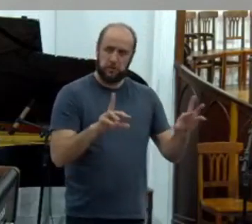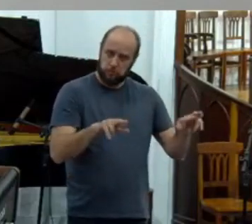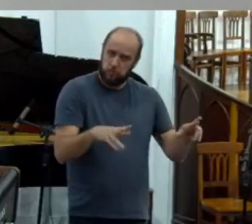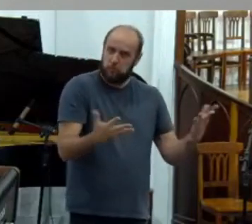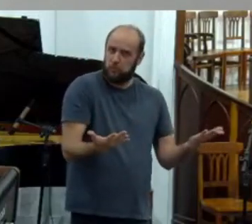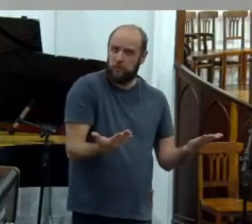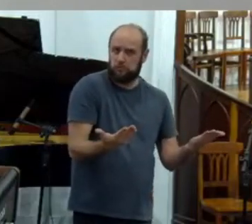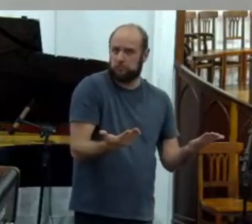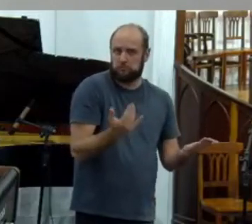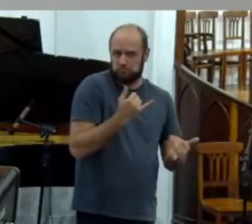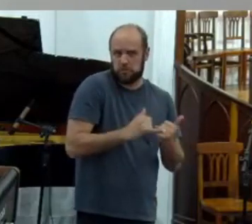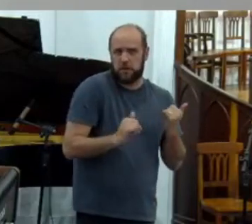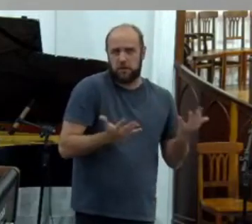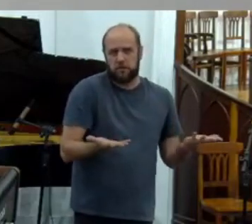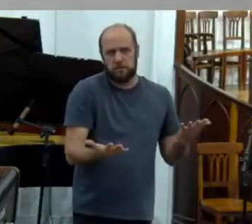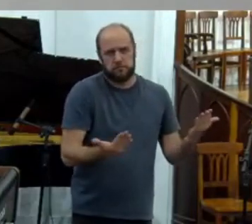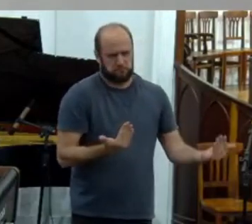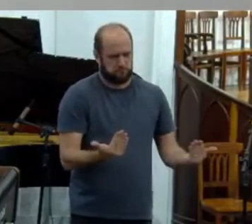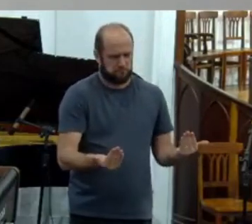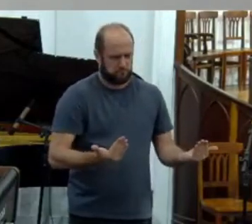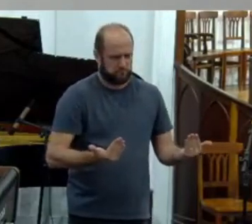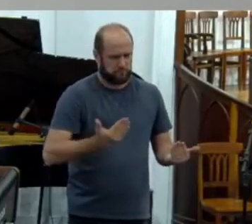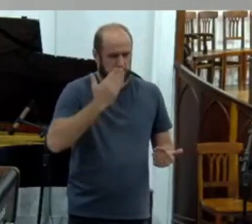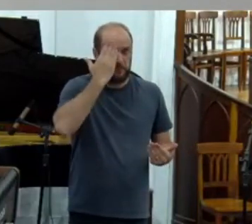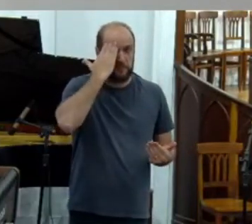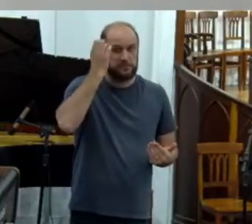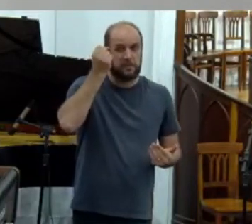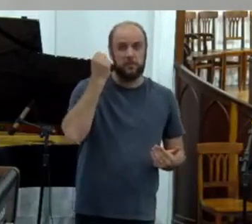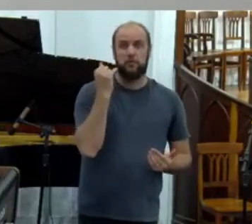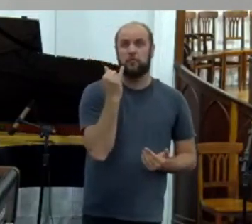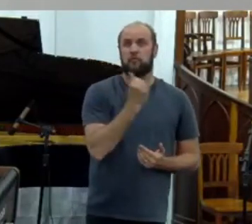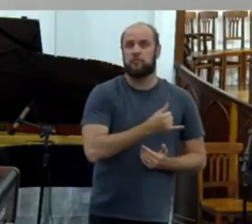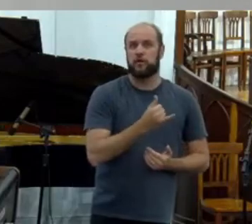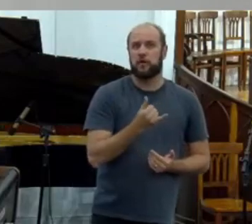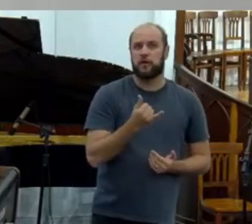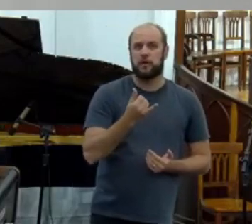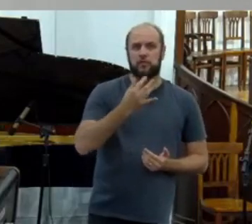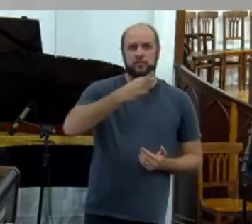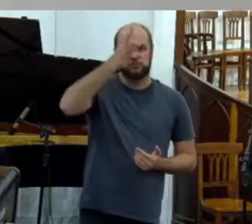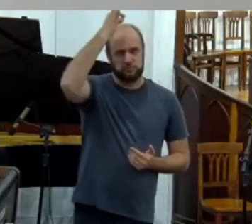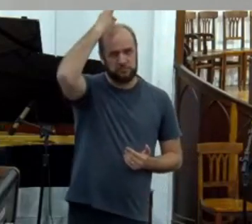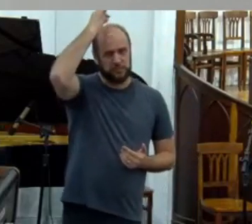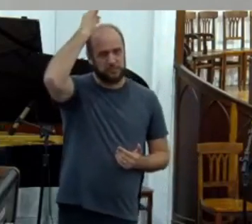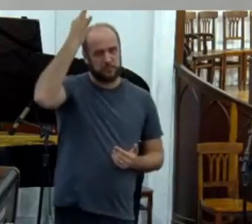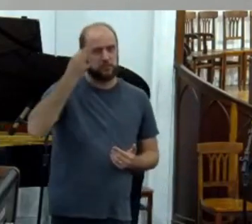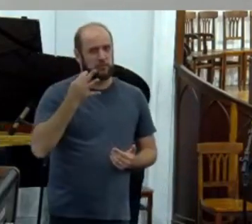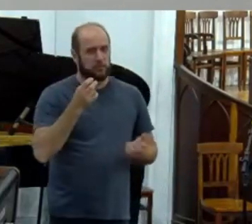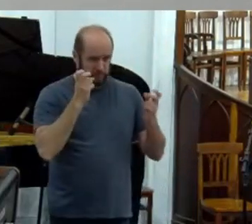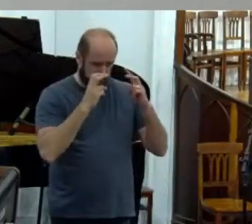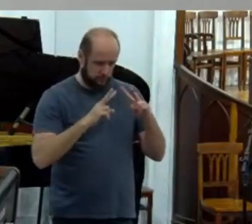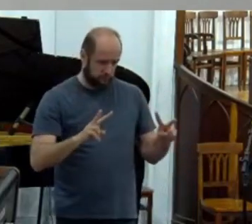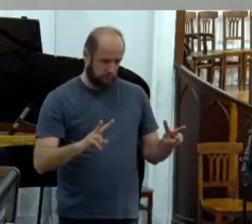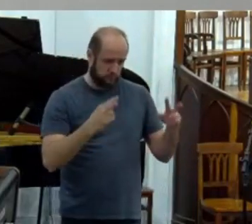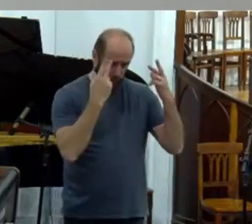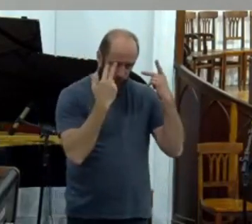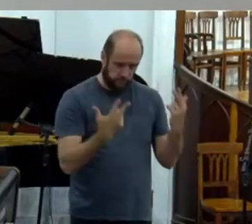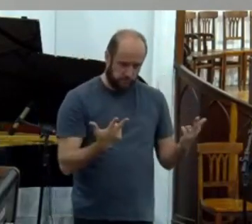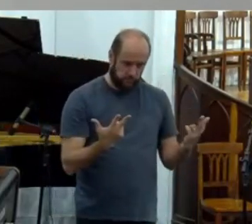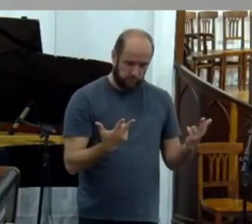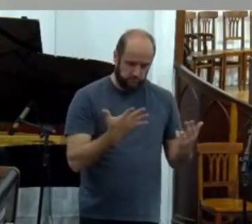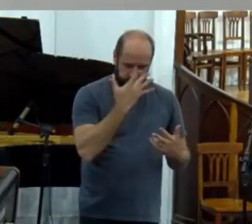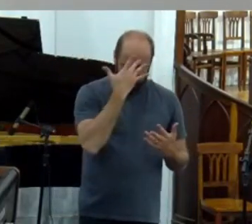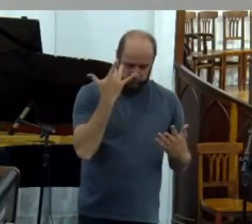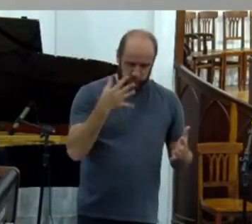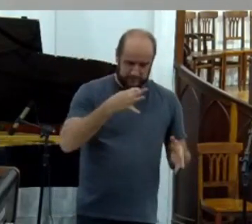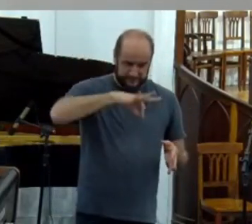o mesmo evento. Ele até chega a cogitar: para onde vai o espírito? Perspectiva debaixo do sol, daqueles que